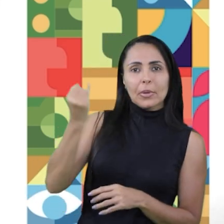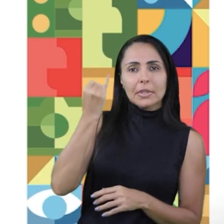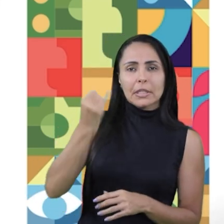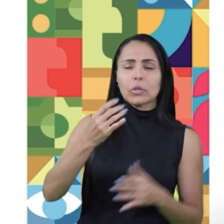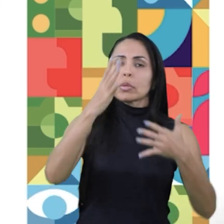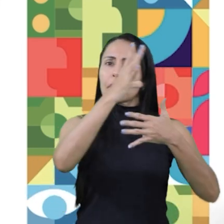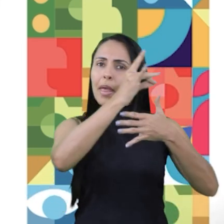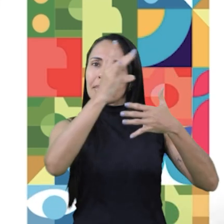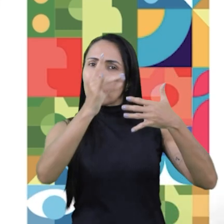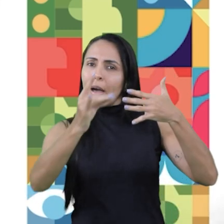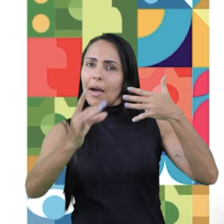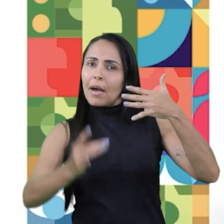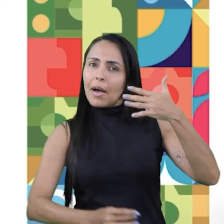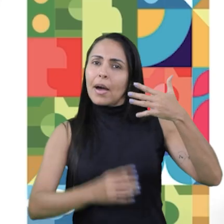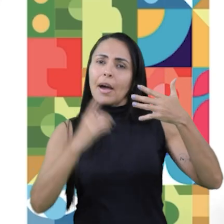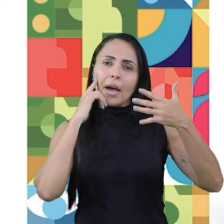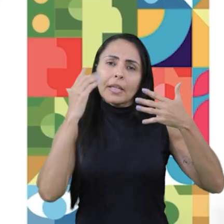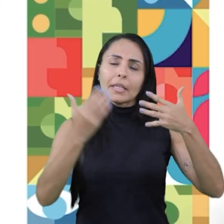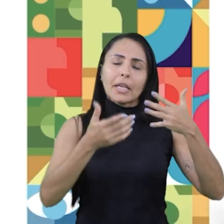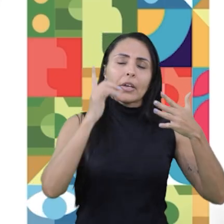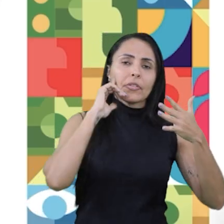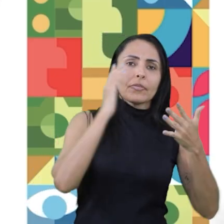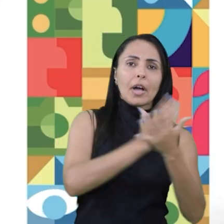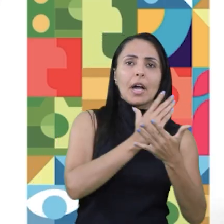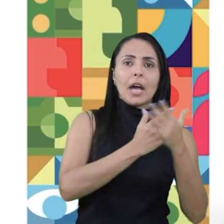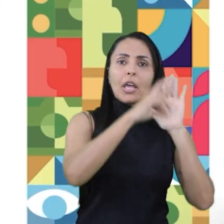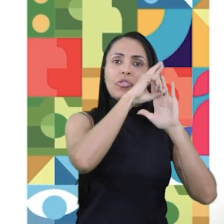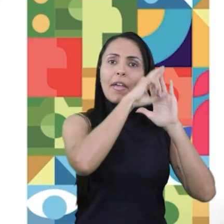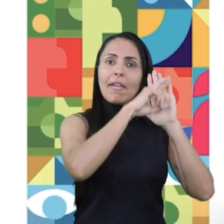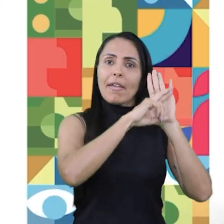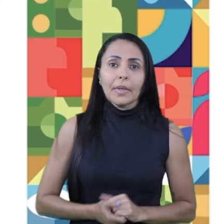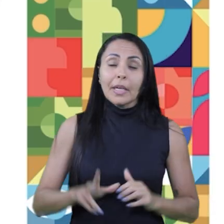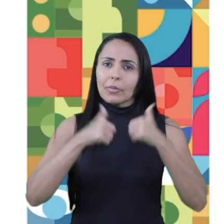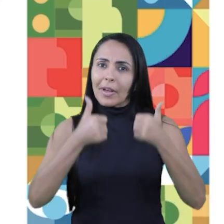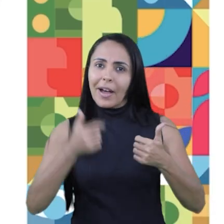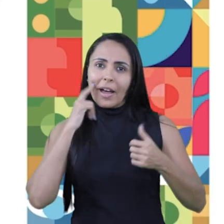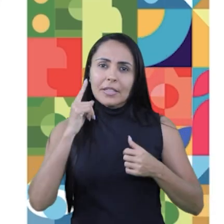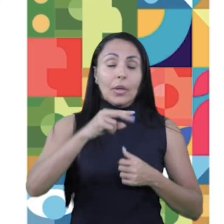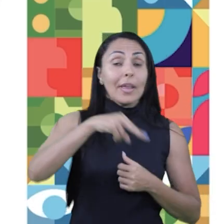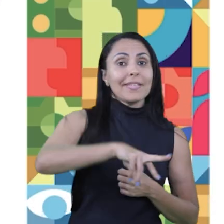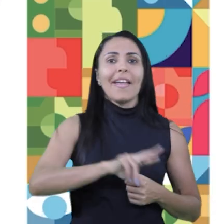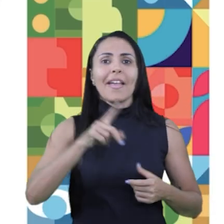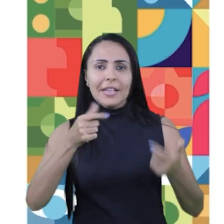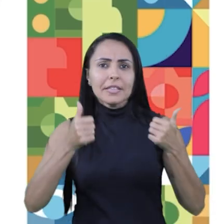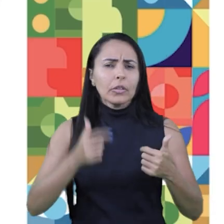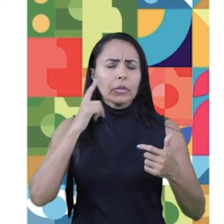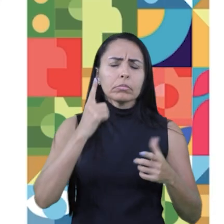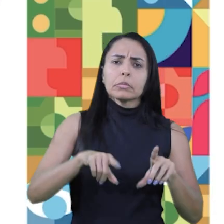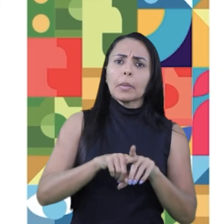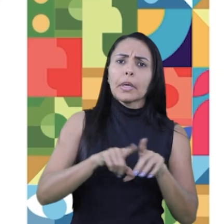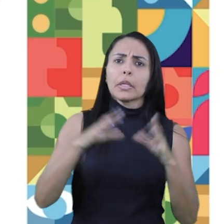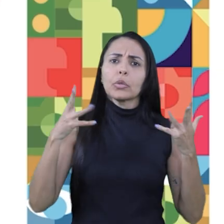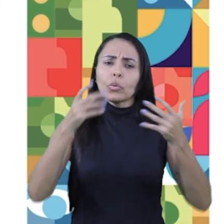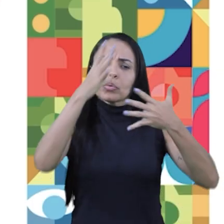os detalhamentos com relação a essa e as outras normas de regulamentação, tá certo? As nossas NRs, certo? Sem contar